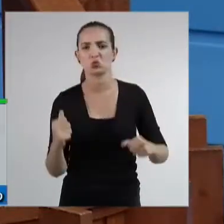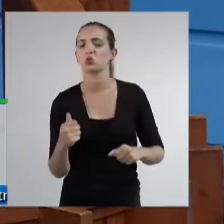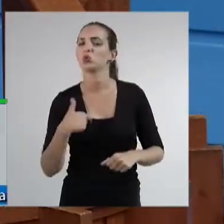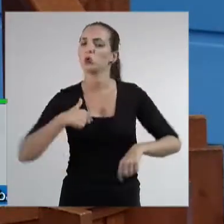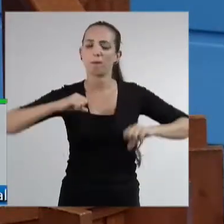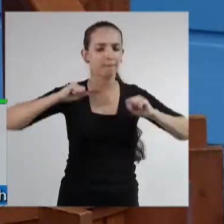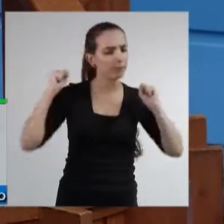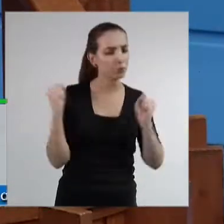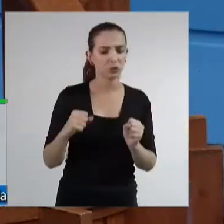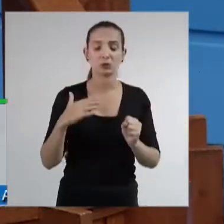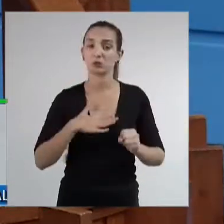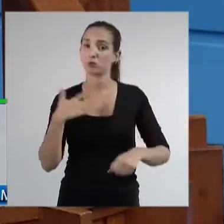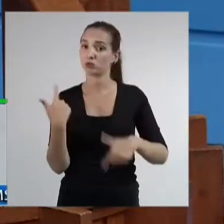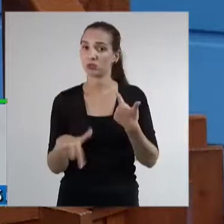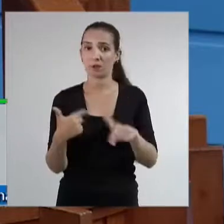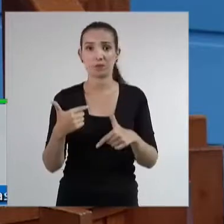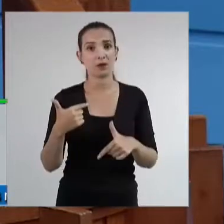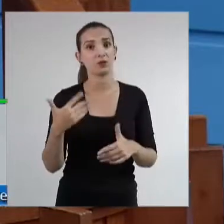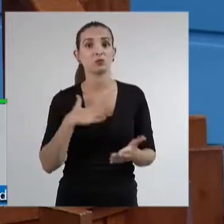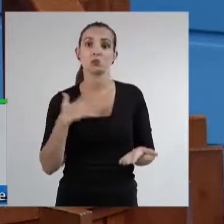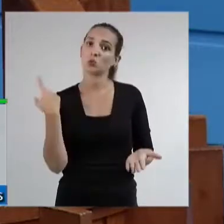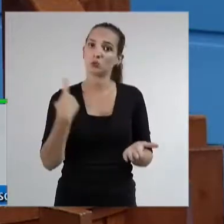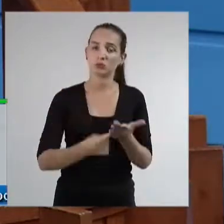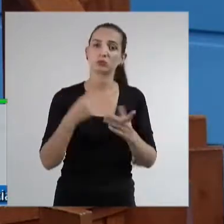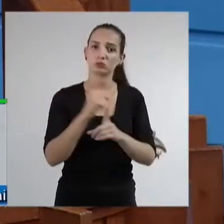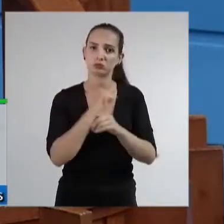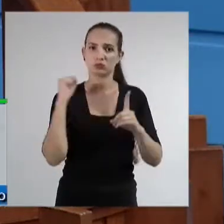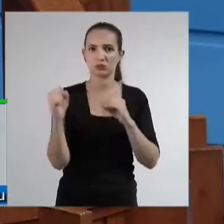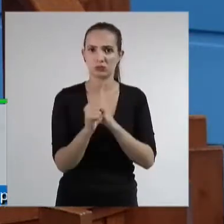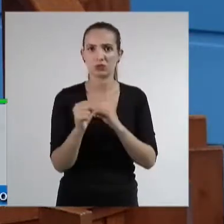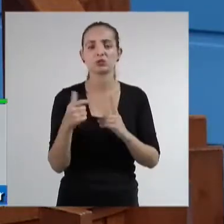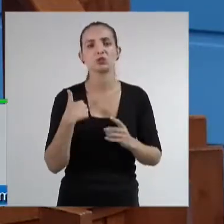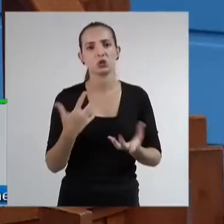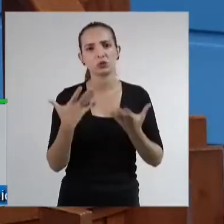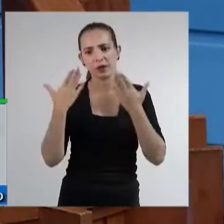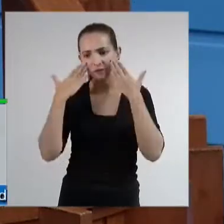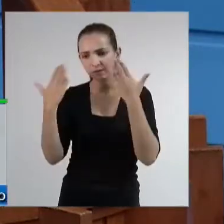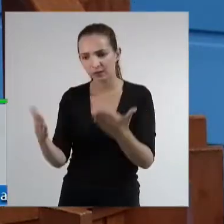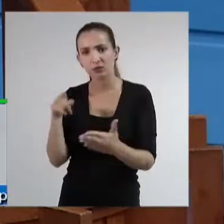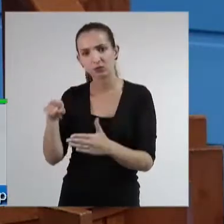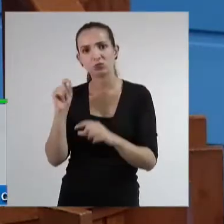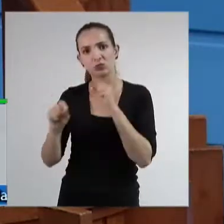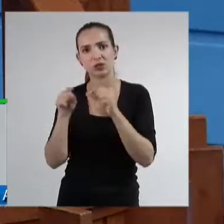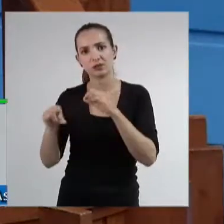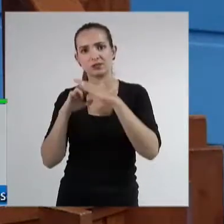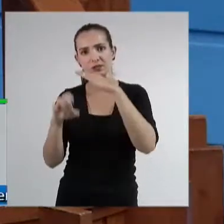como deputado estadual, para que a Energisa diga: errei,